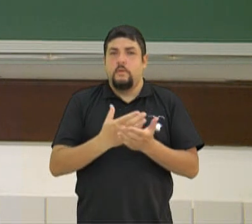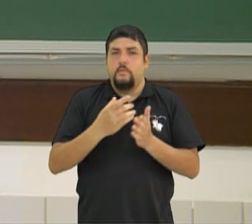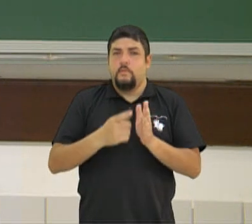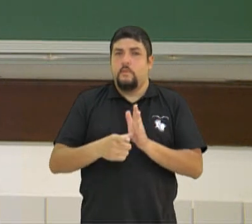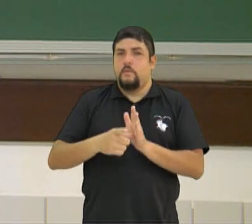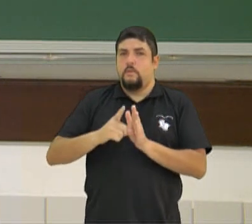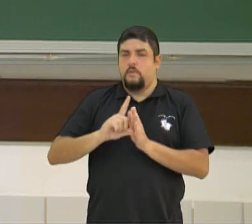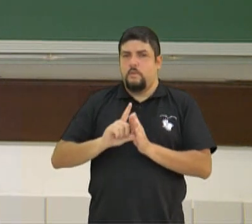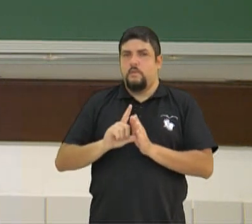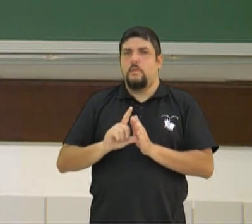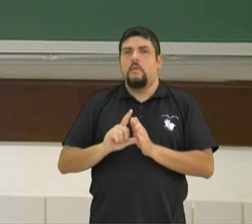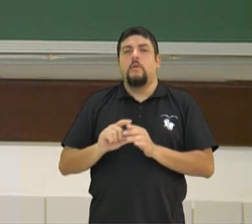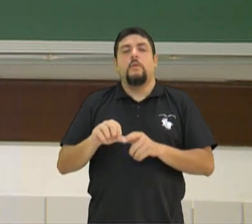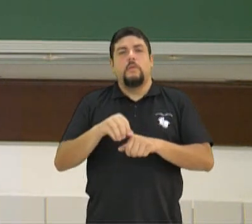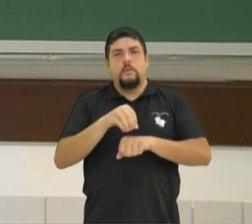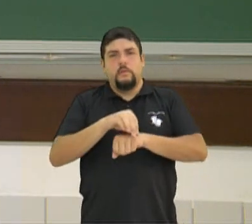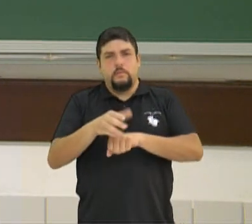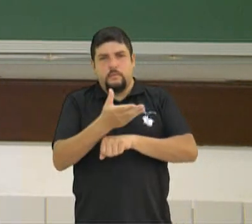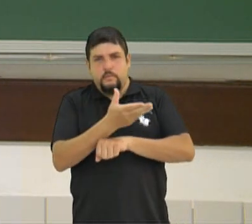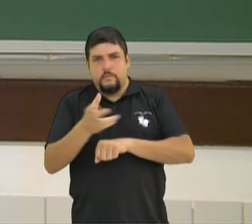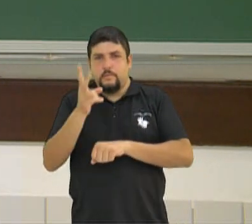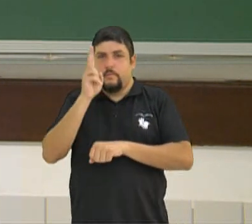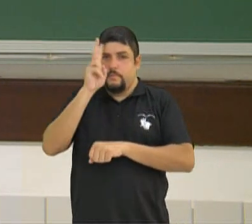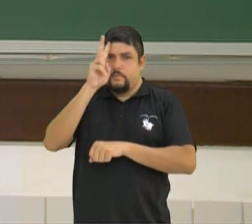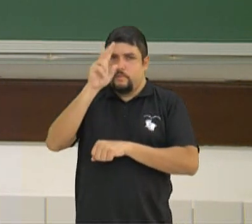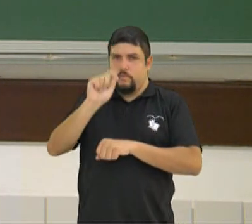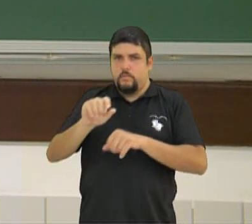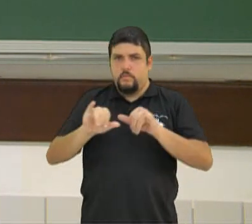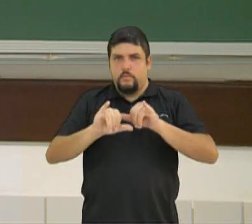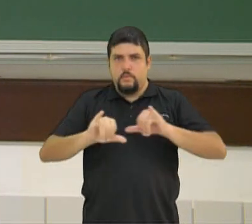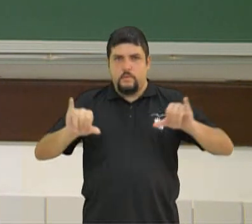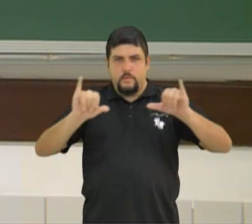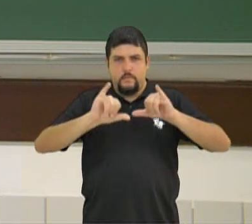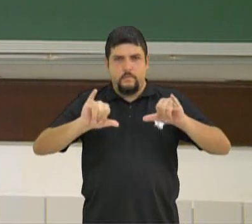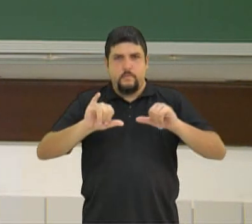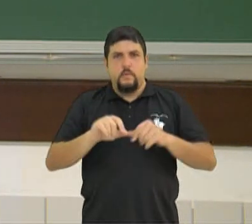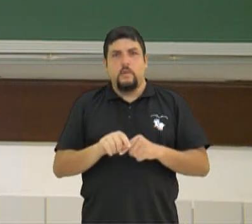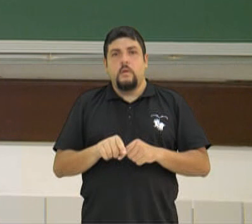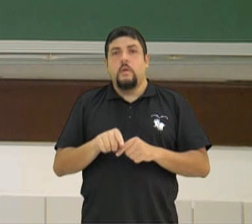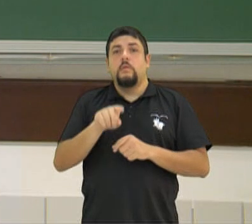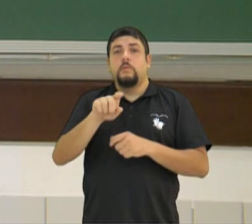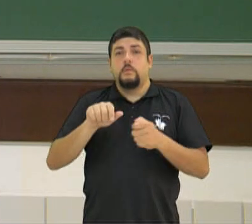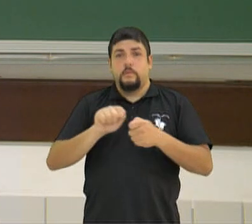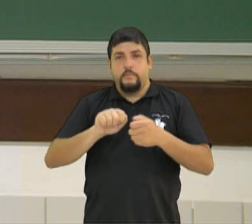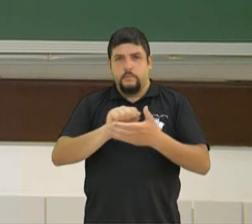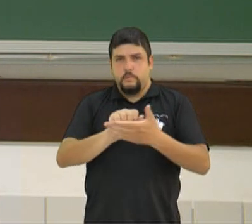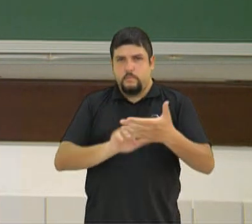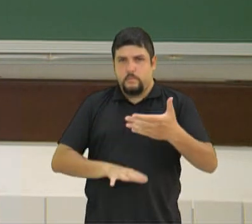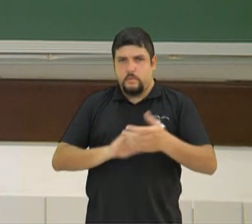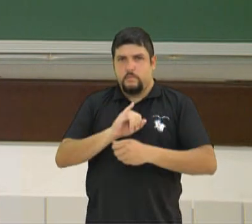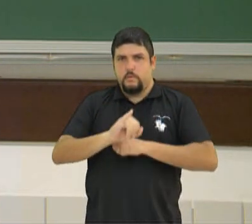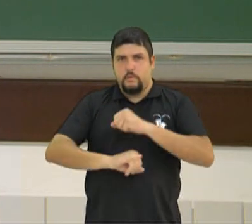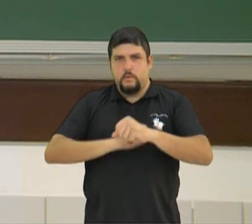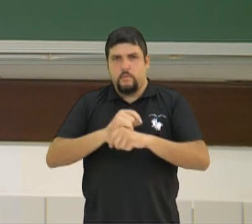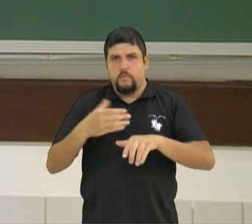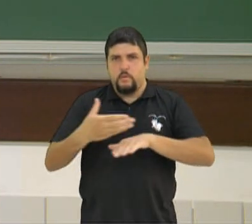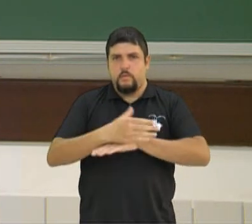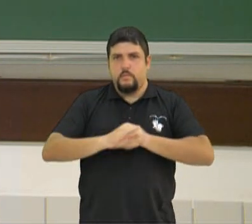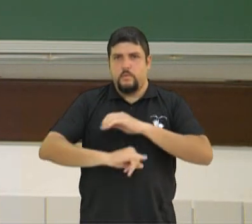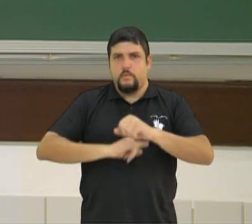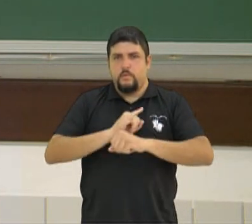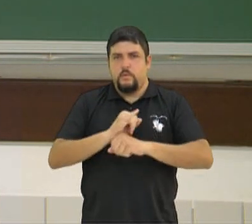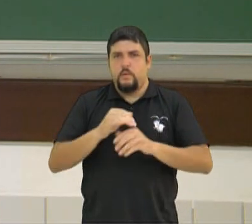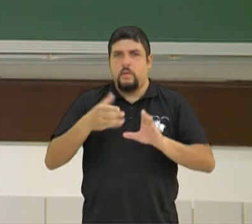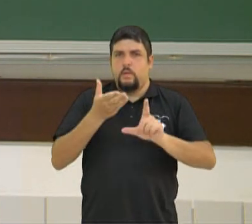nossa aula, importante lembrar dos nossos avisos, tá? Você que faz a sua atividade pela internet, que tem acesso ao